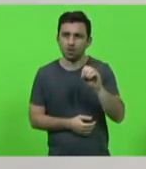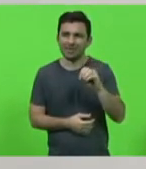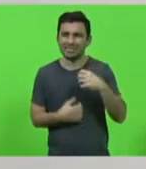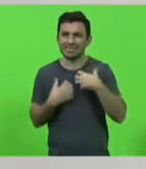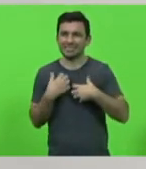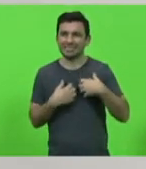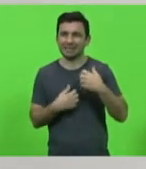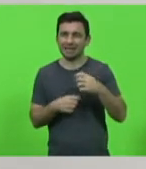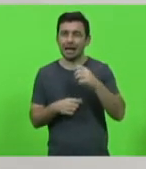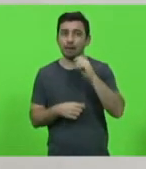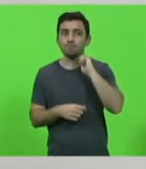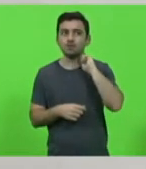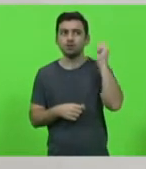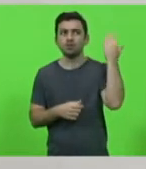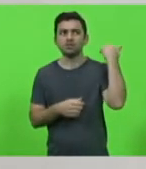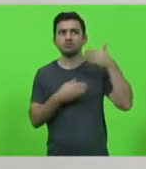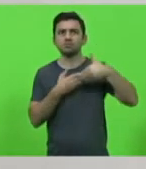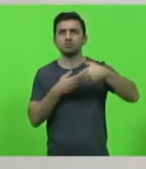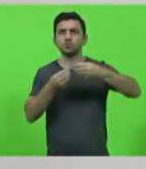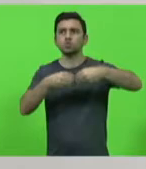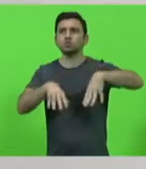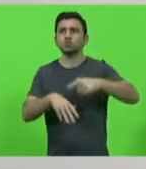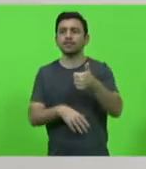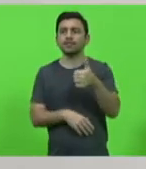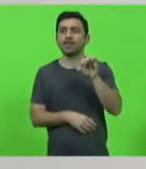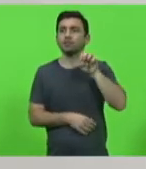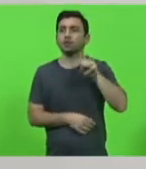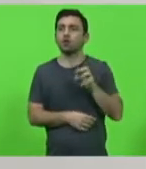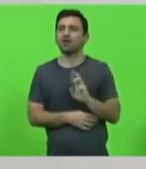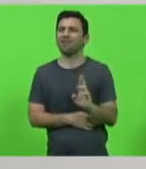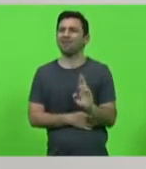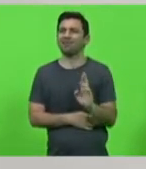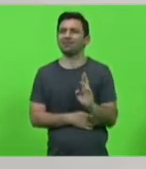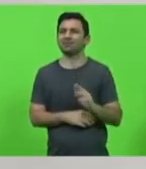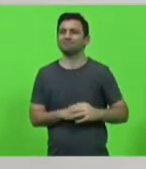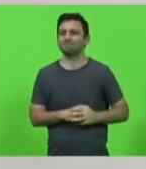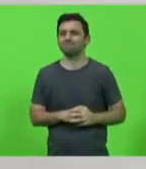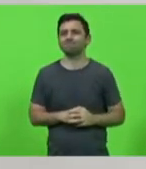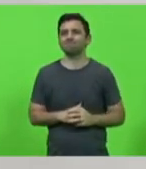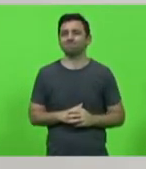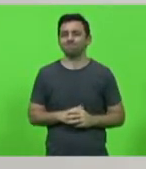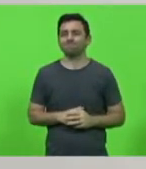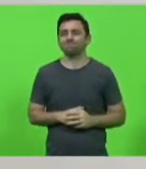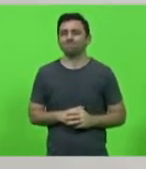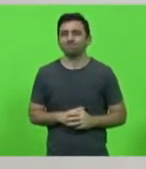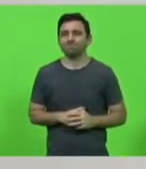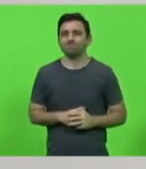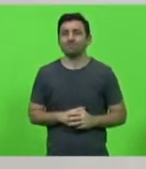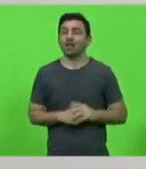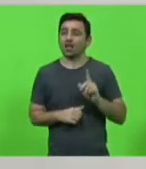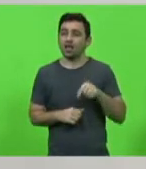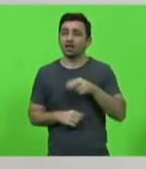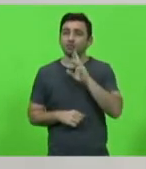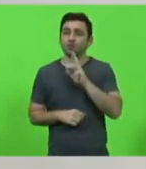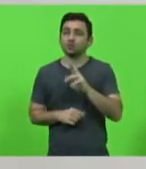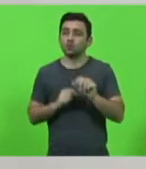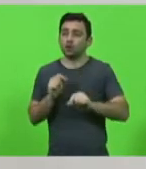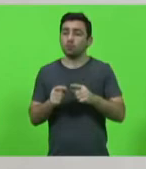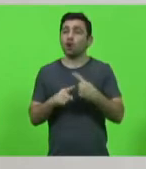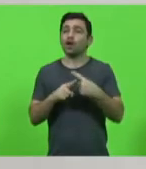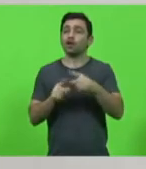um prejuízo, deputado Nilson Berlanda, de 10 milhões de reais, que são resultante desses